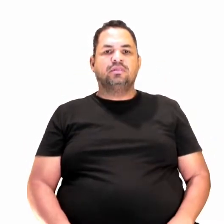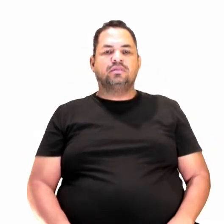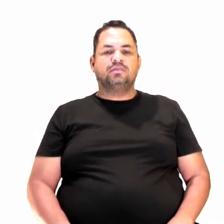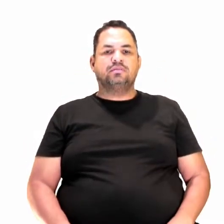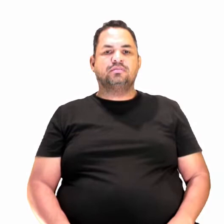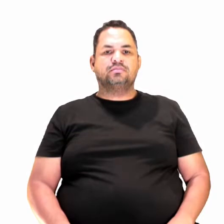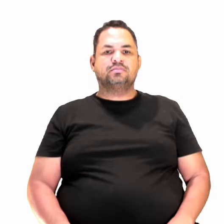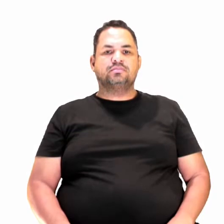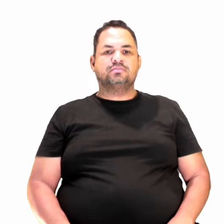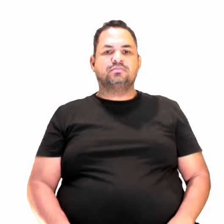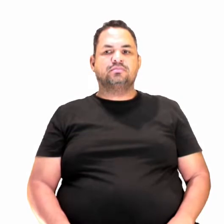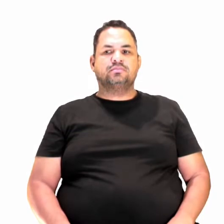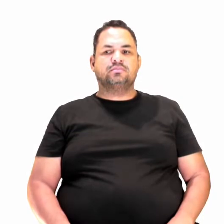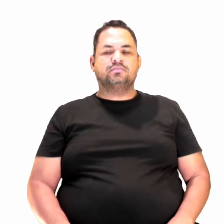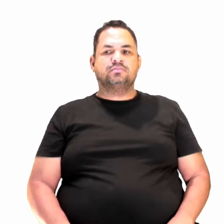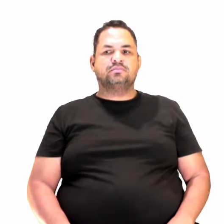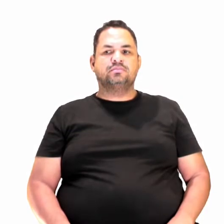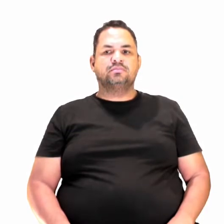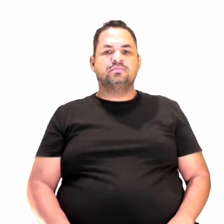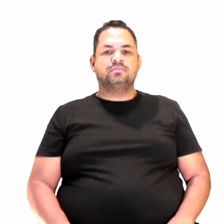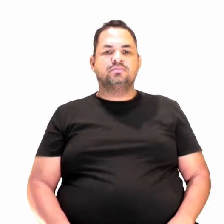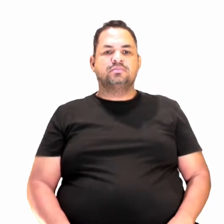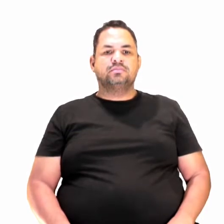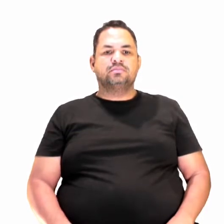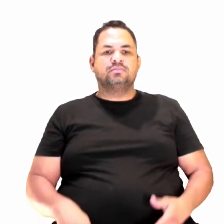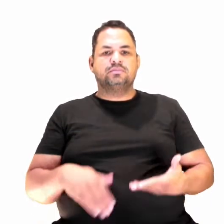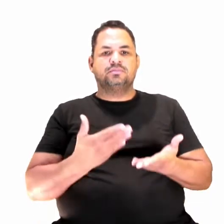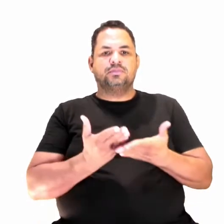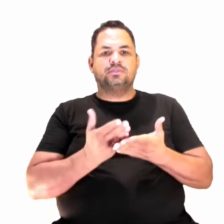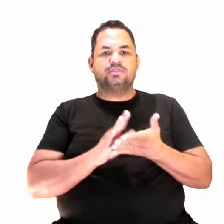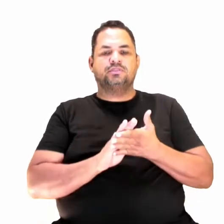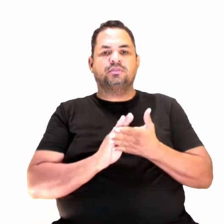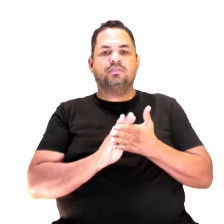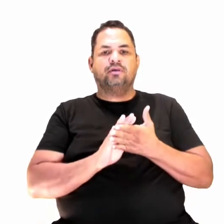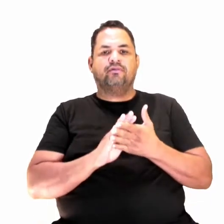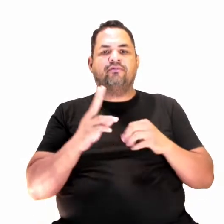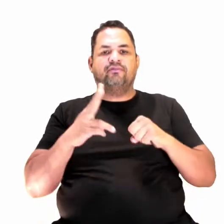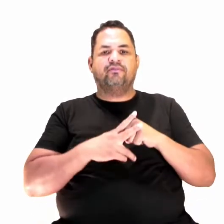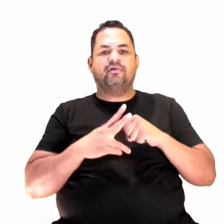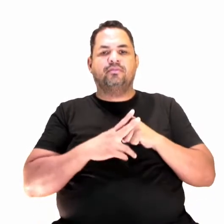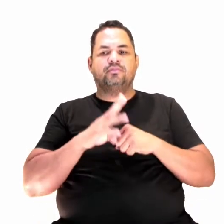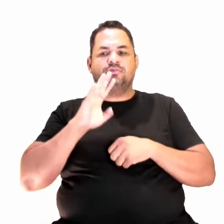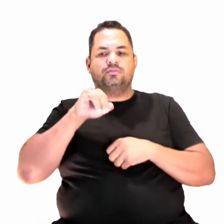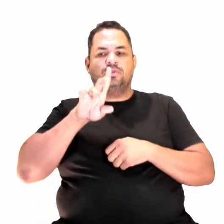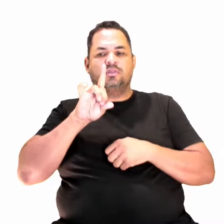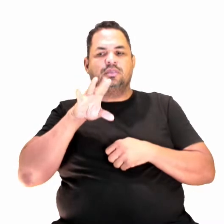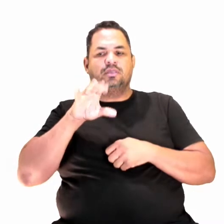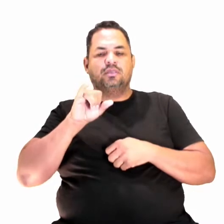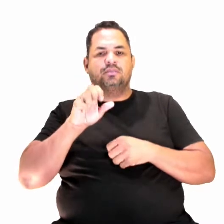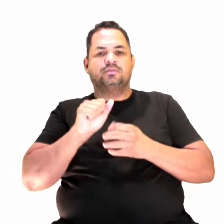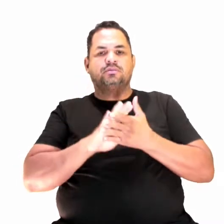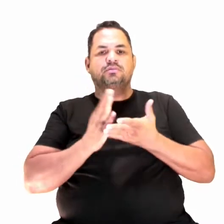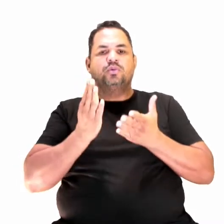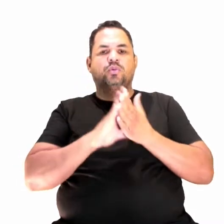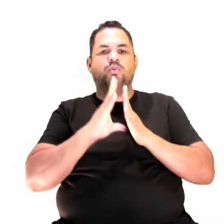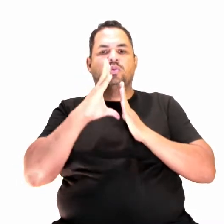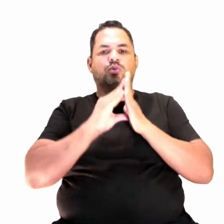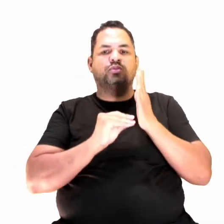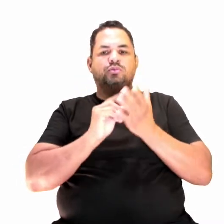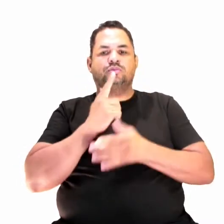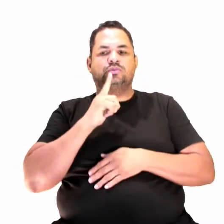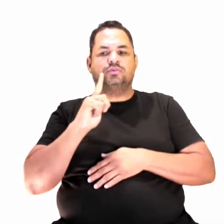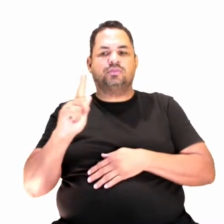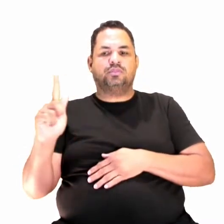aí a gente chegou na parte dos verbos modais, que são realmente o conteúdo de gramática da nossa